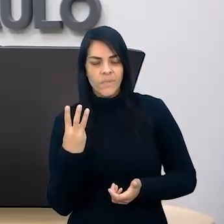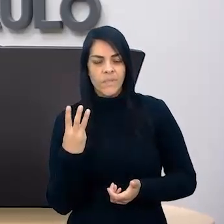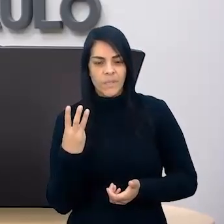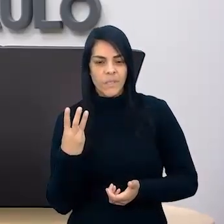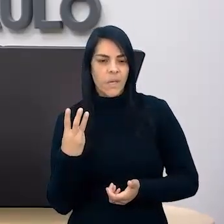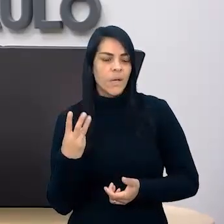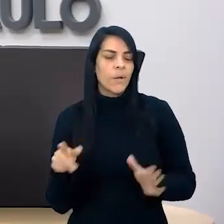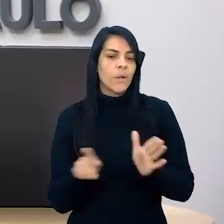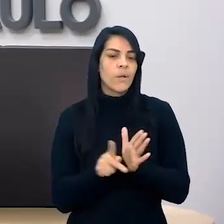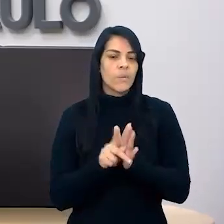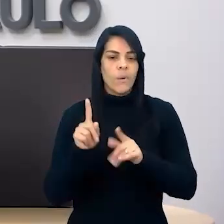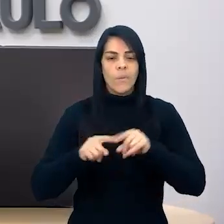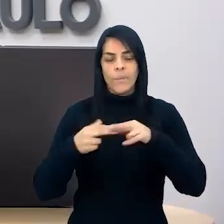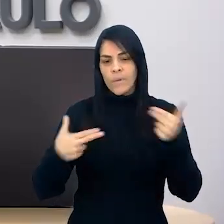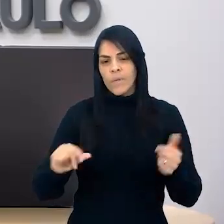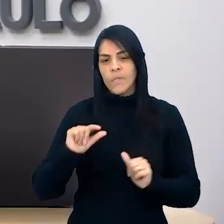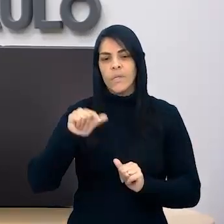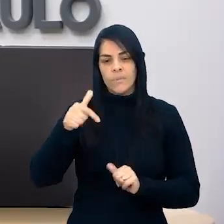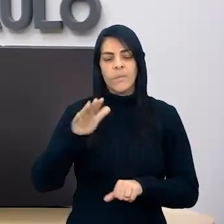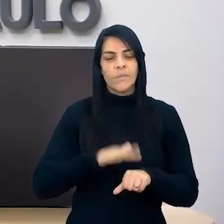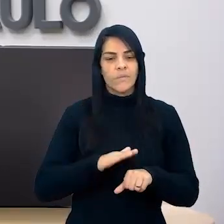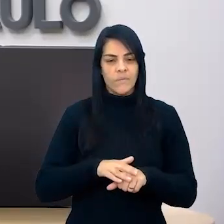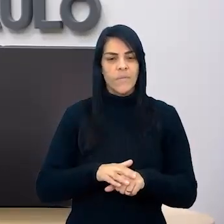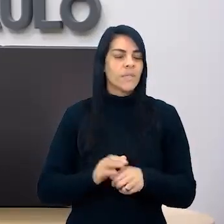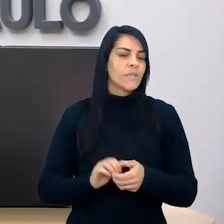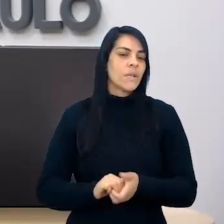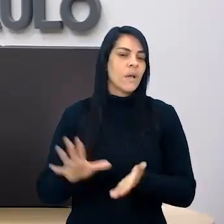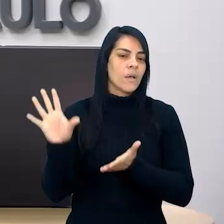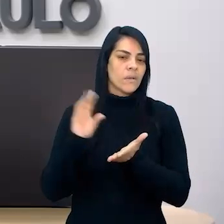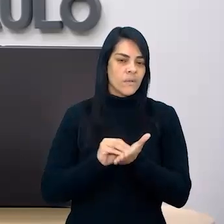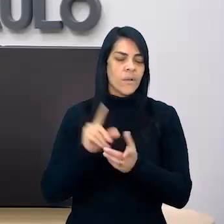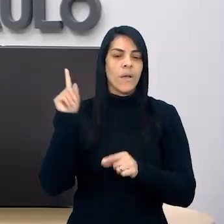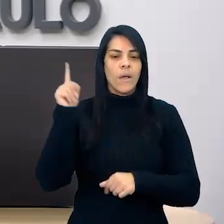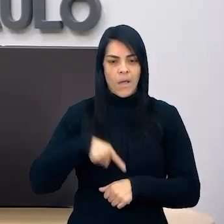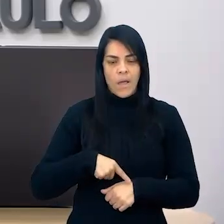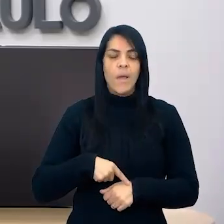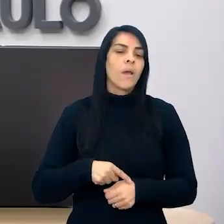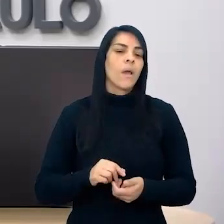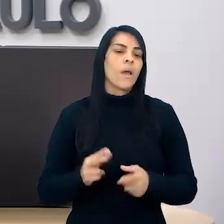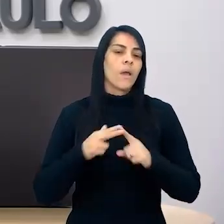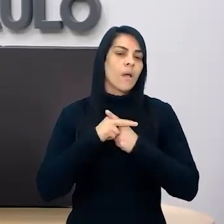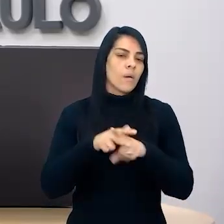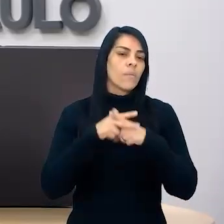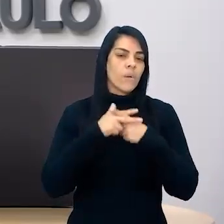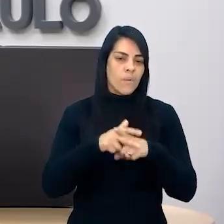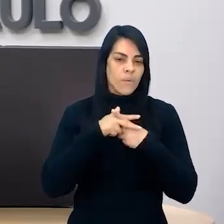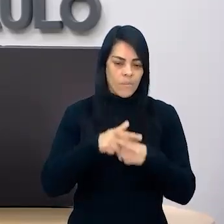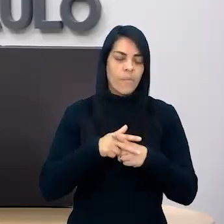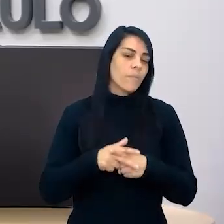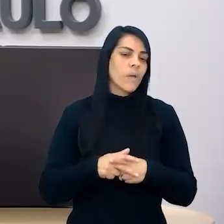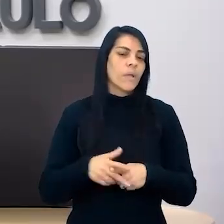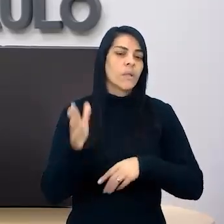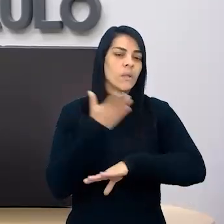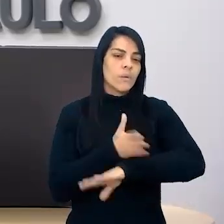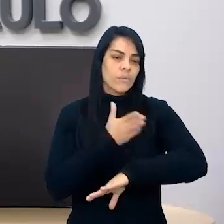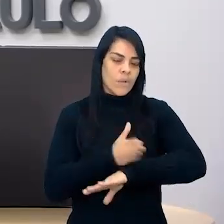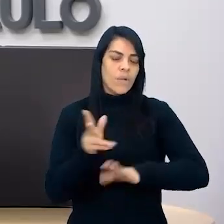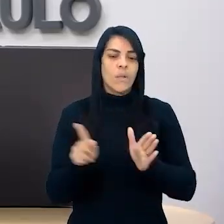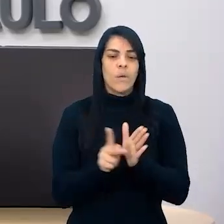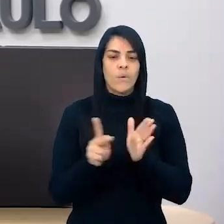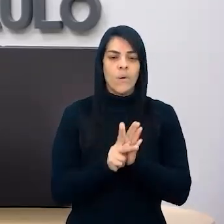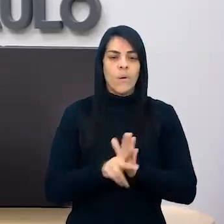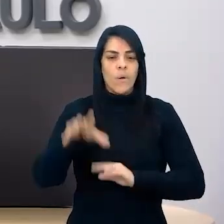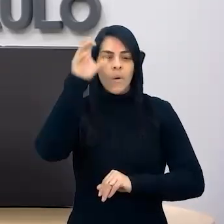no material e daí eu vou fazer o espelhamento. O Excel é uma ferramenta muito prática no aprendizado.